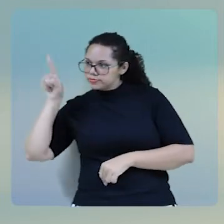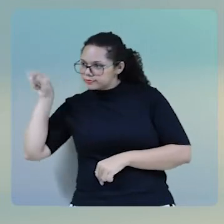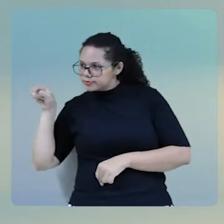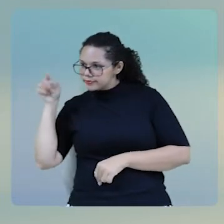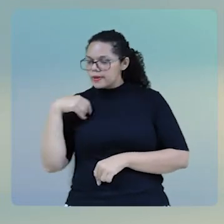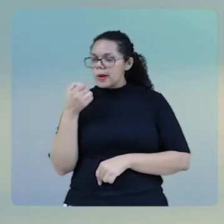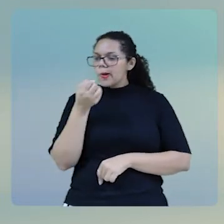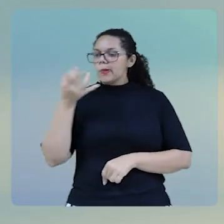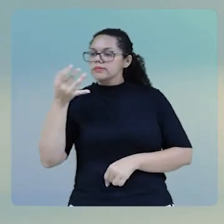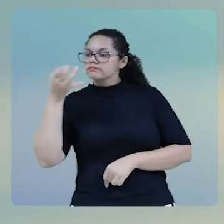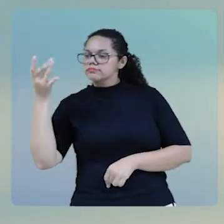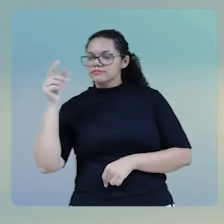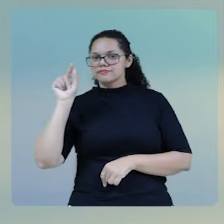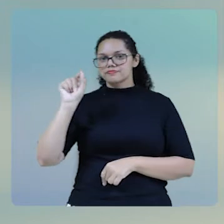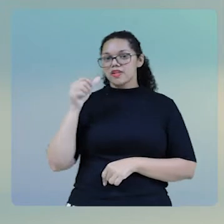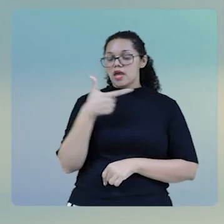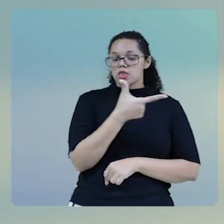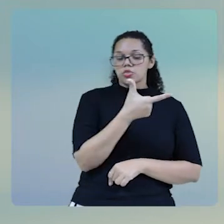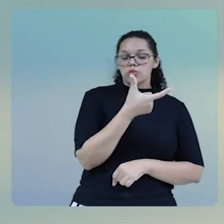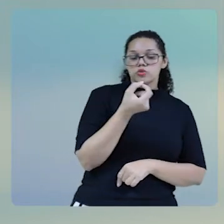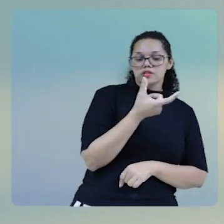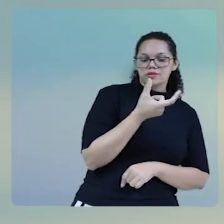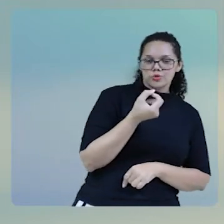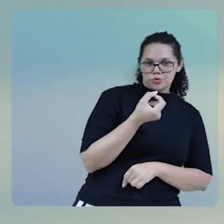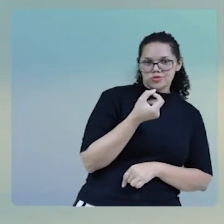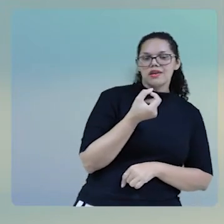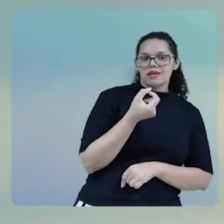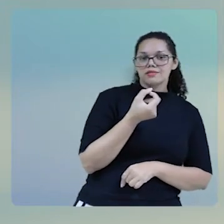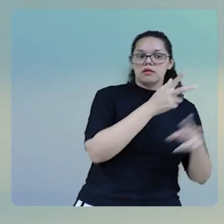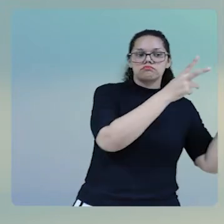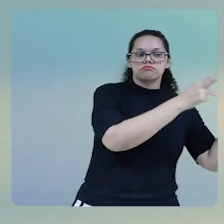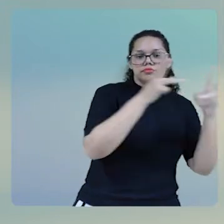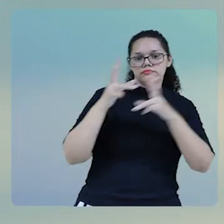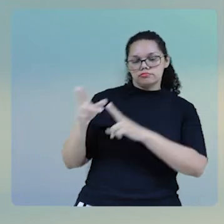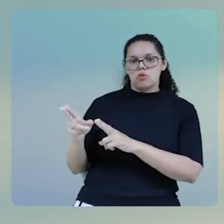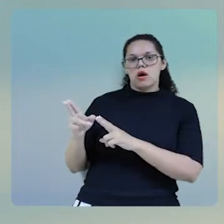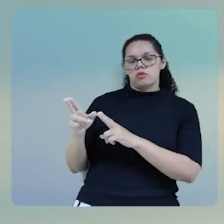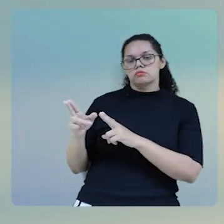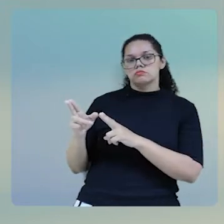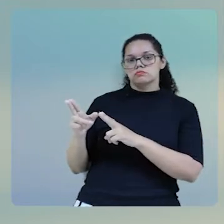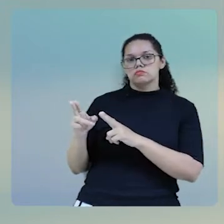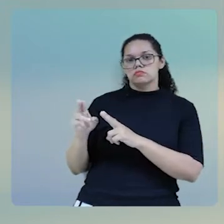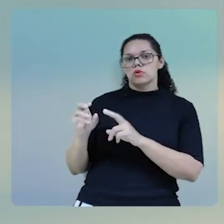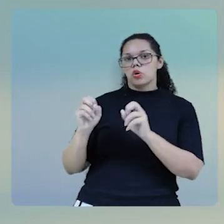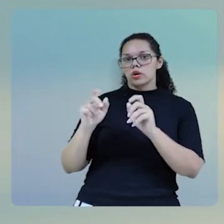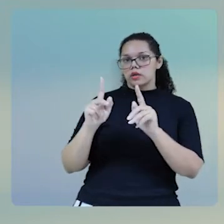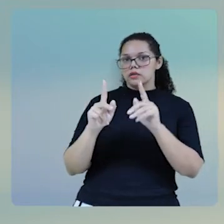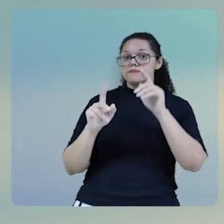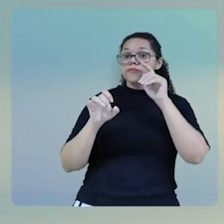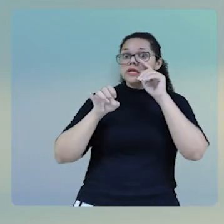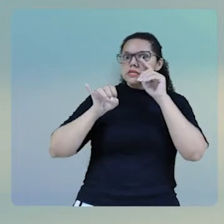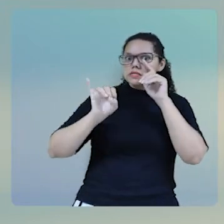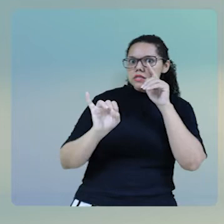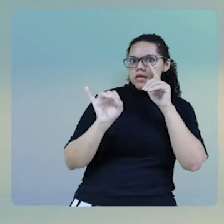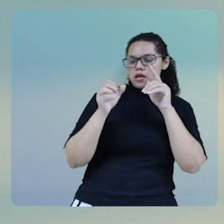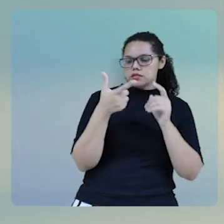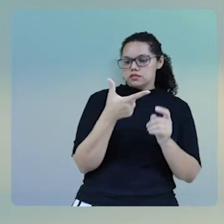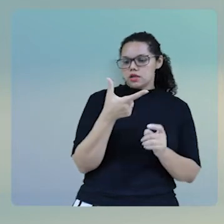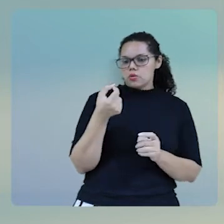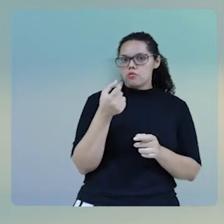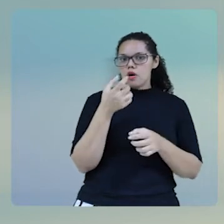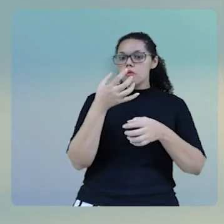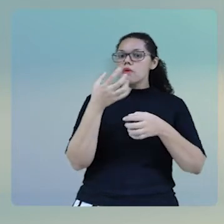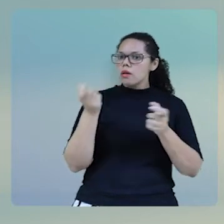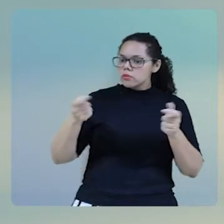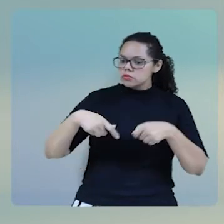ó. Pessoal, 200 e 200 são 2 resistores que são iguais. Tá? Se eles são iguais, eu posso juntar os dois em um